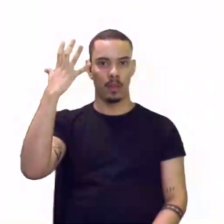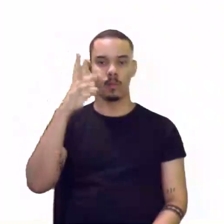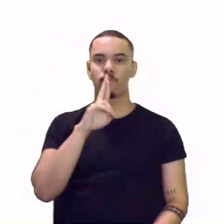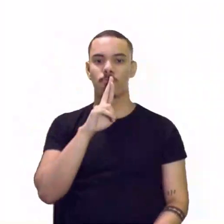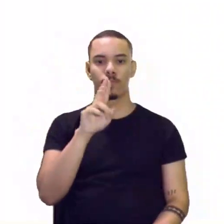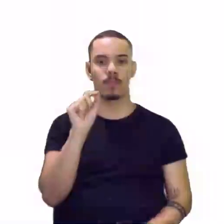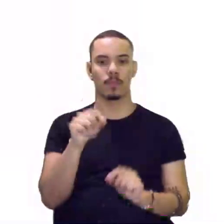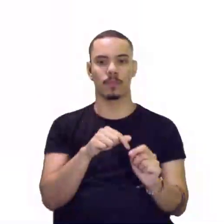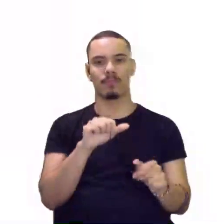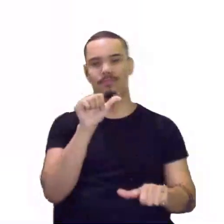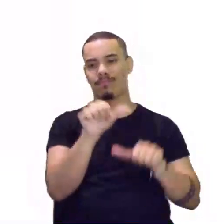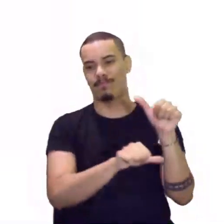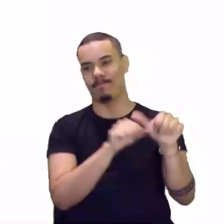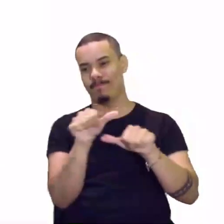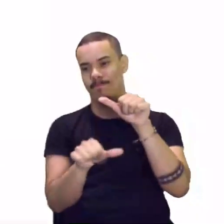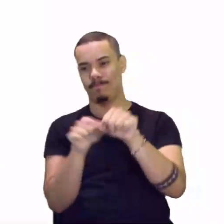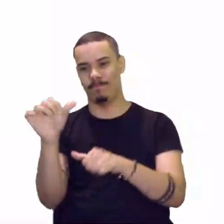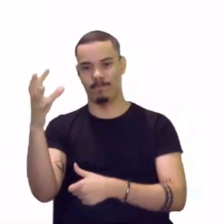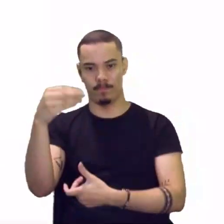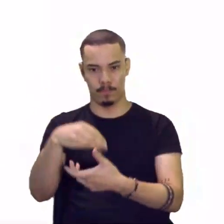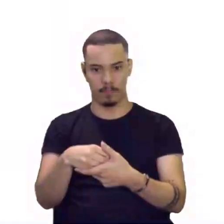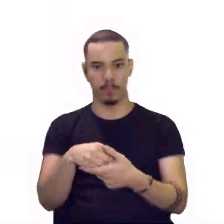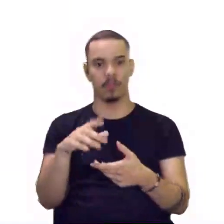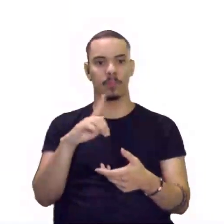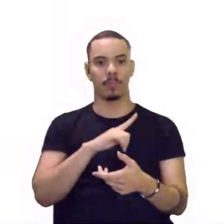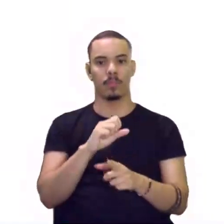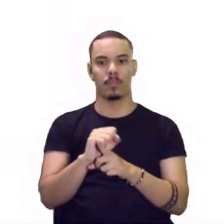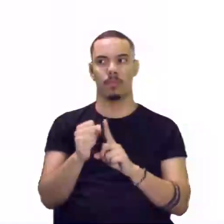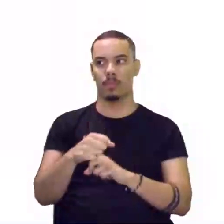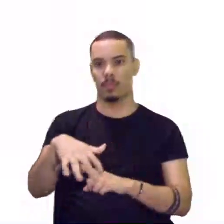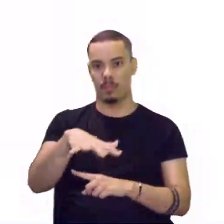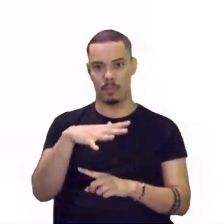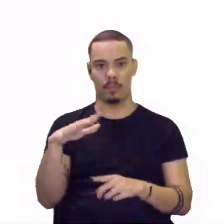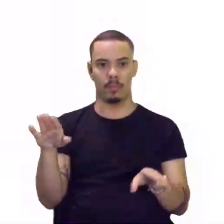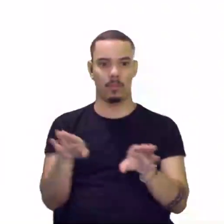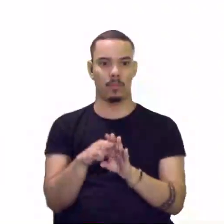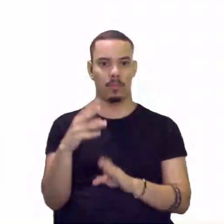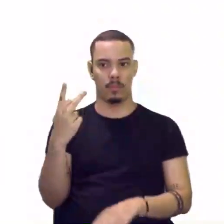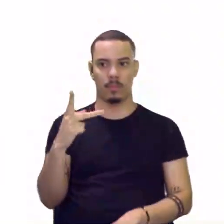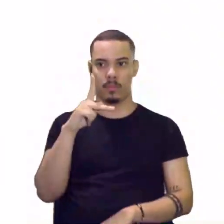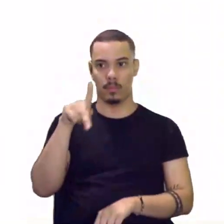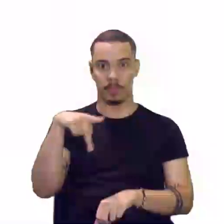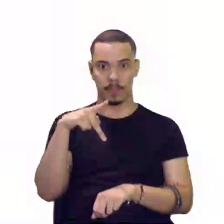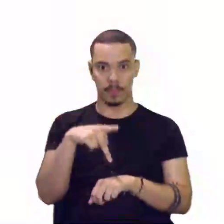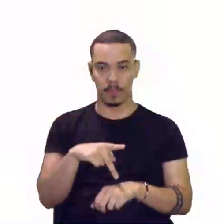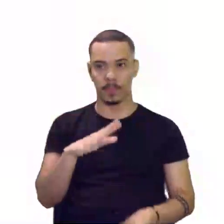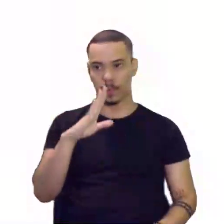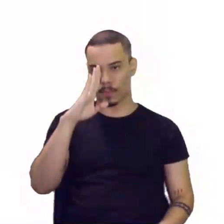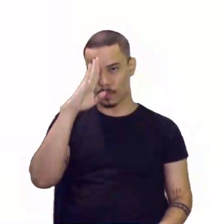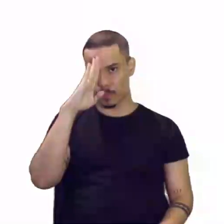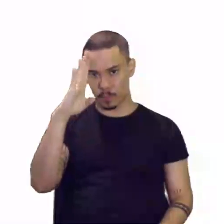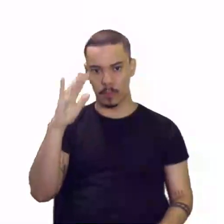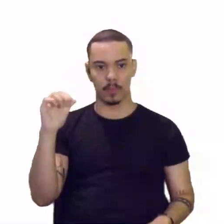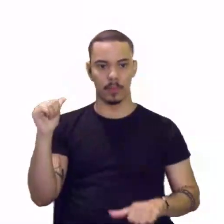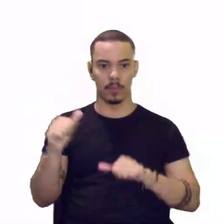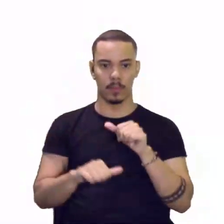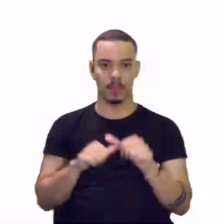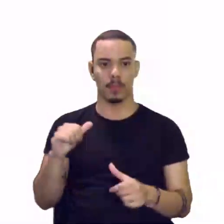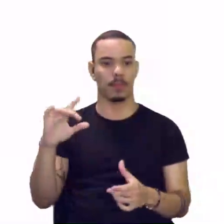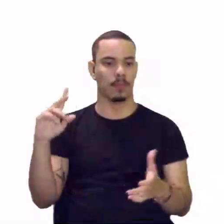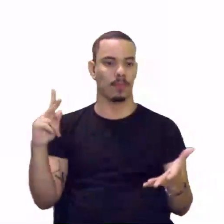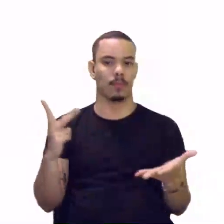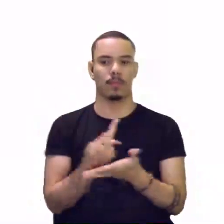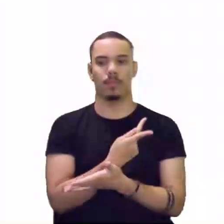muitas transformações nas estruturas socioeconômicas de nosso país, principalmente de mudanças